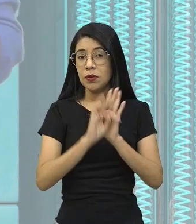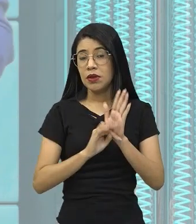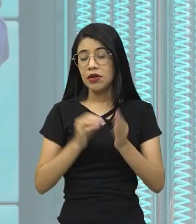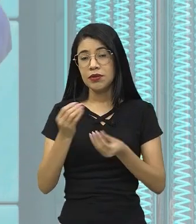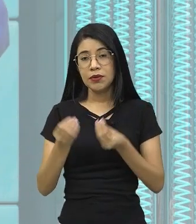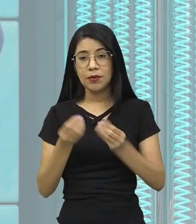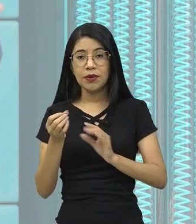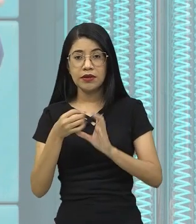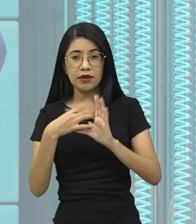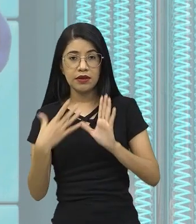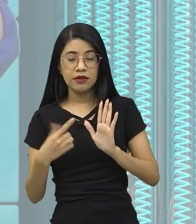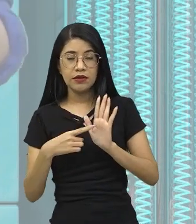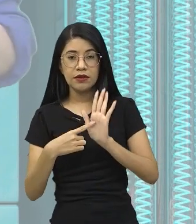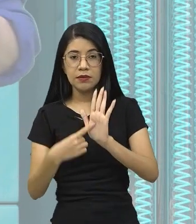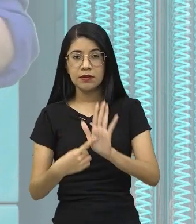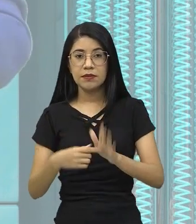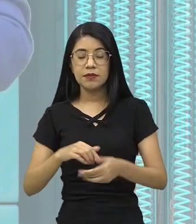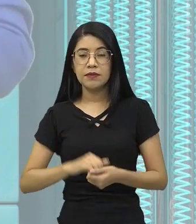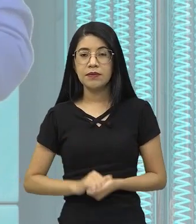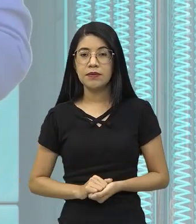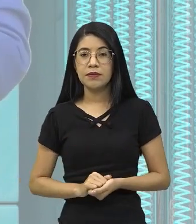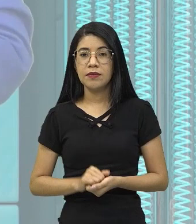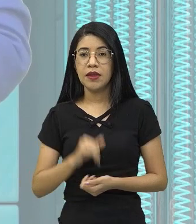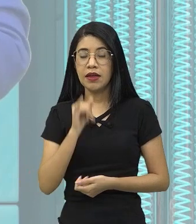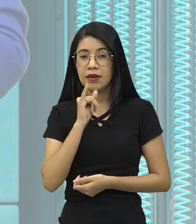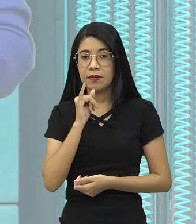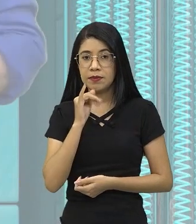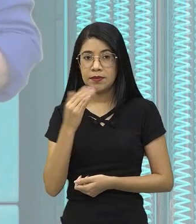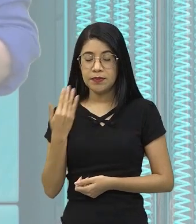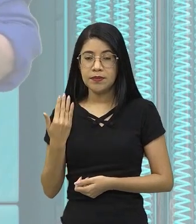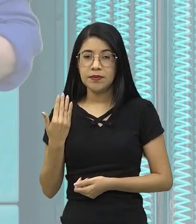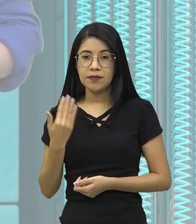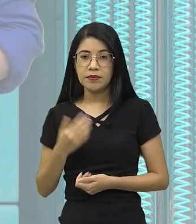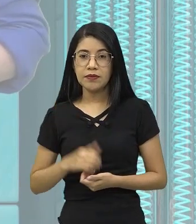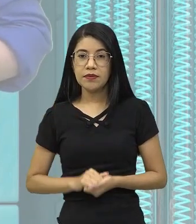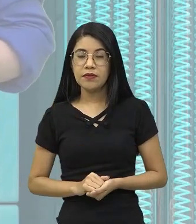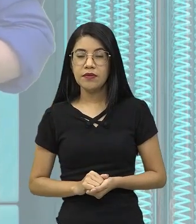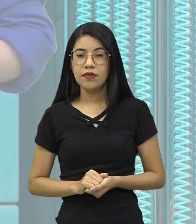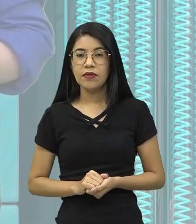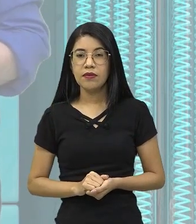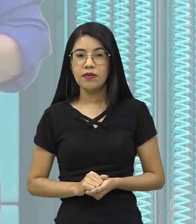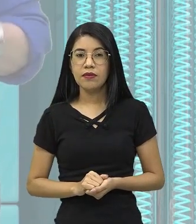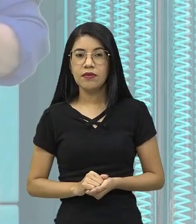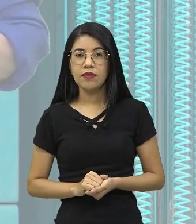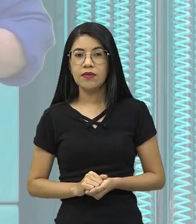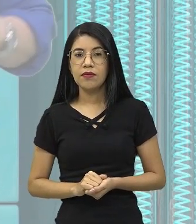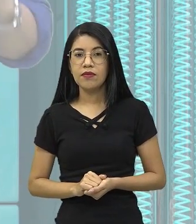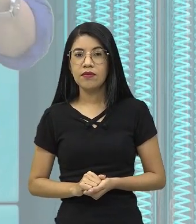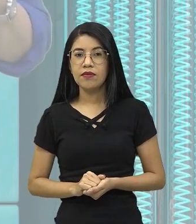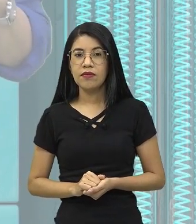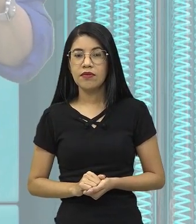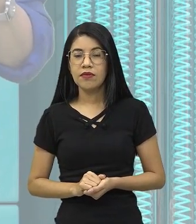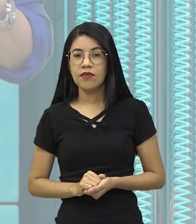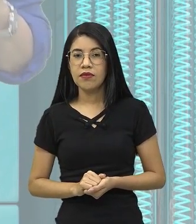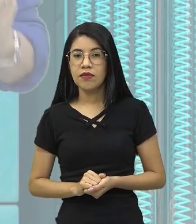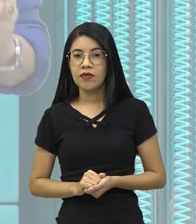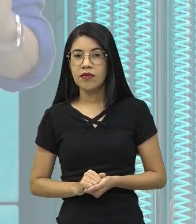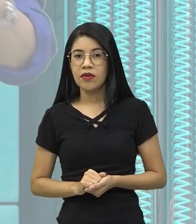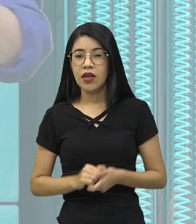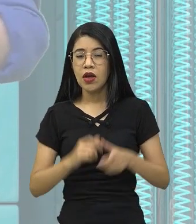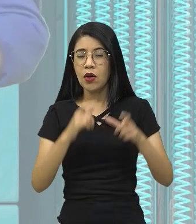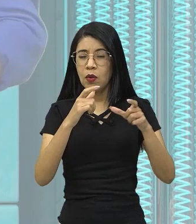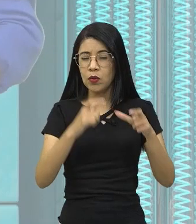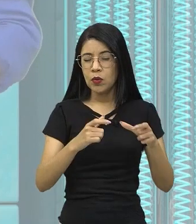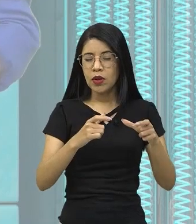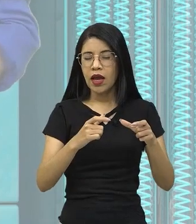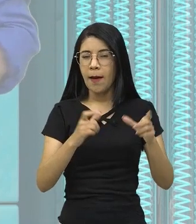um exemplo nesse texto. Vamos ver estas características neste texto que nós vamos ler para vocês. Olha, em uma pequena